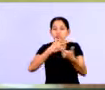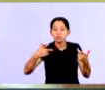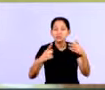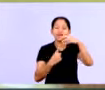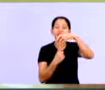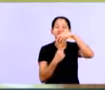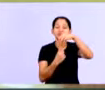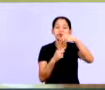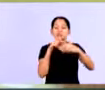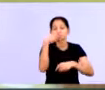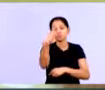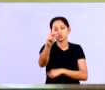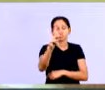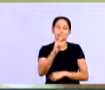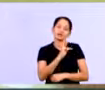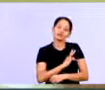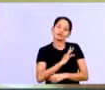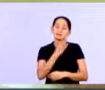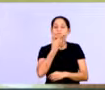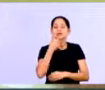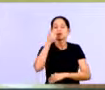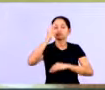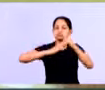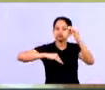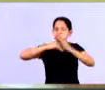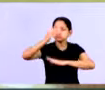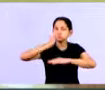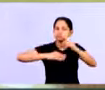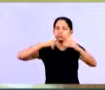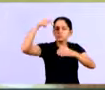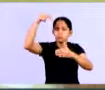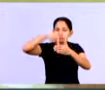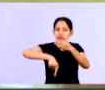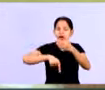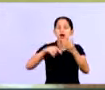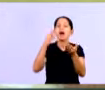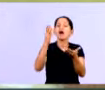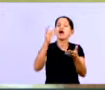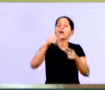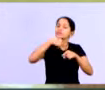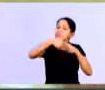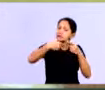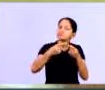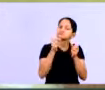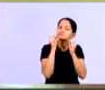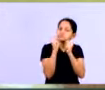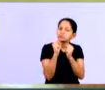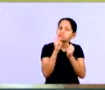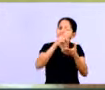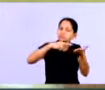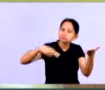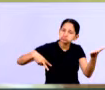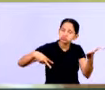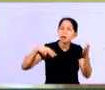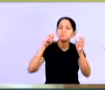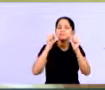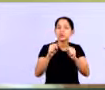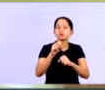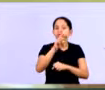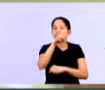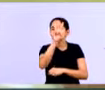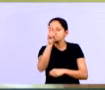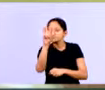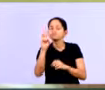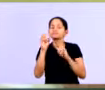sua atuação profissional. Para se especializar mais sobre o assunto, leia o caderno da disciplina e procure também sites especializados,